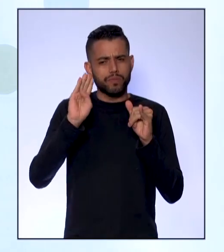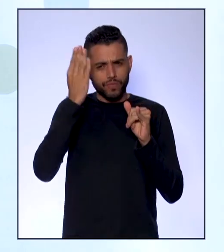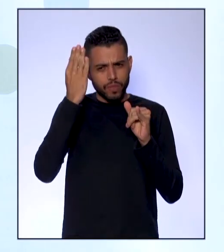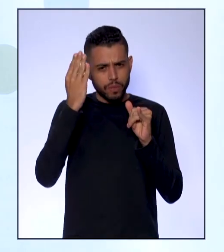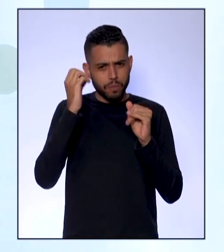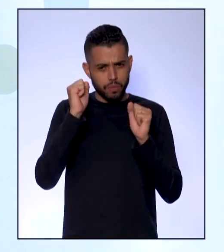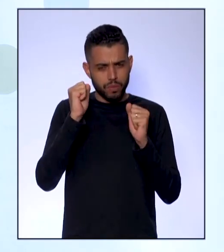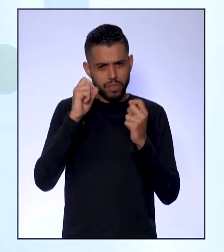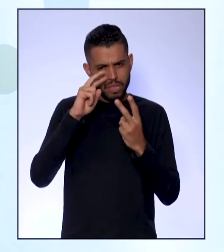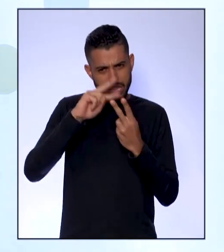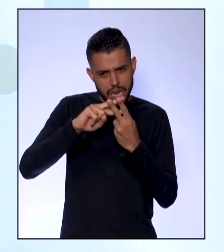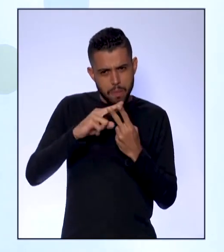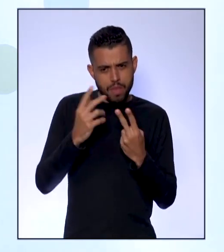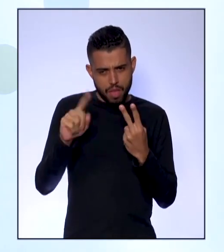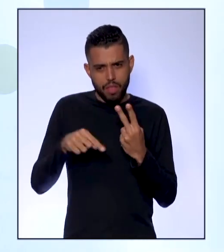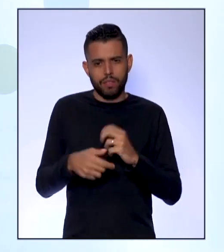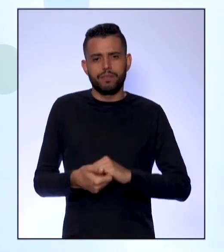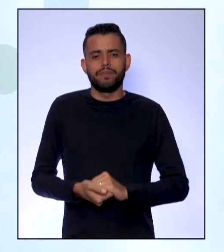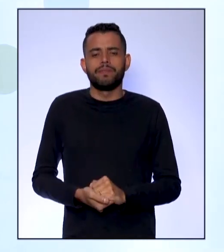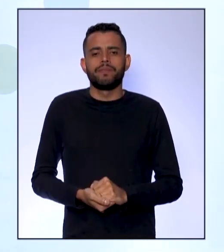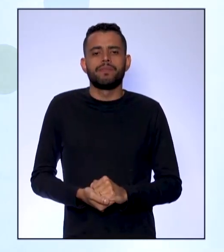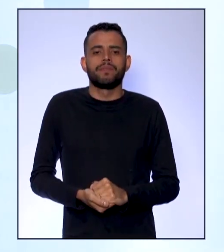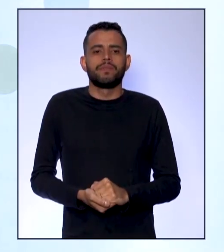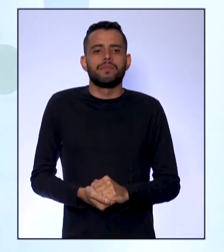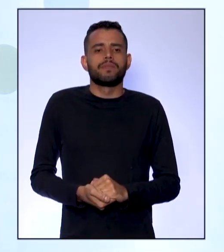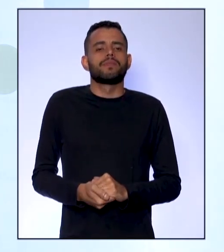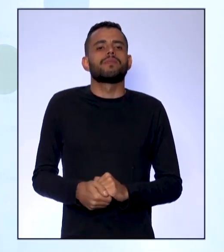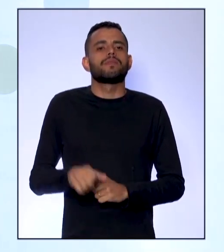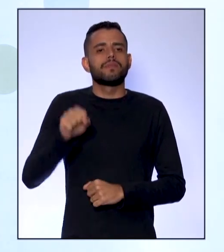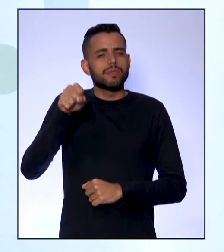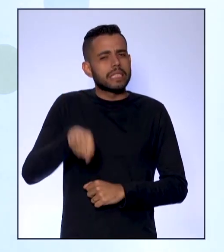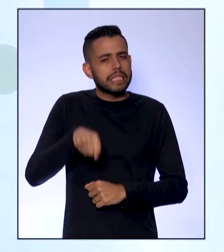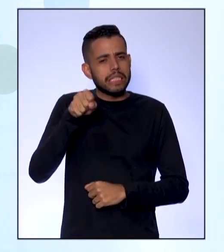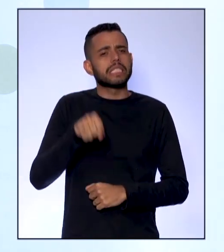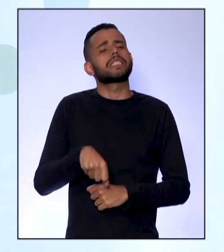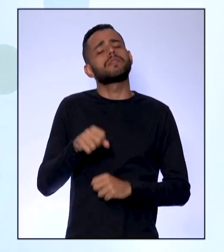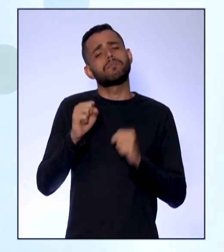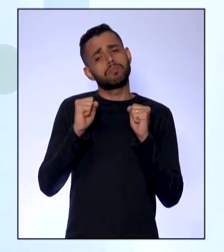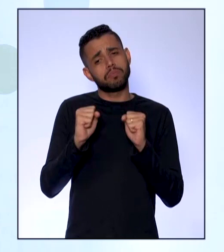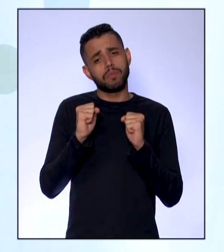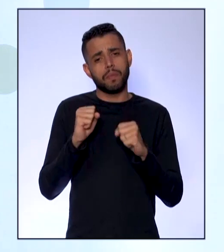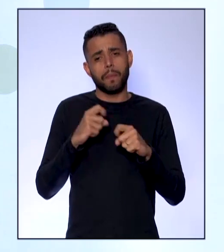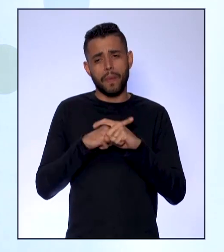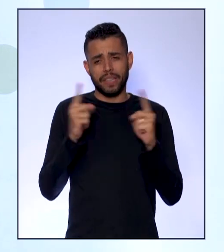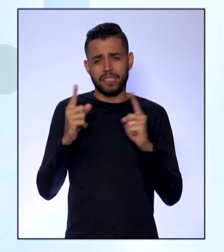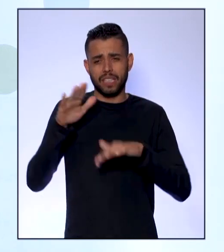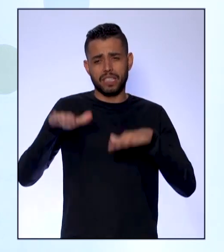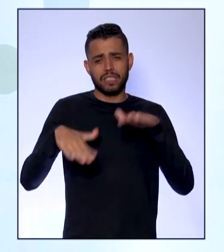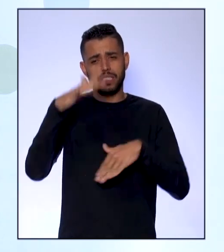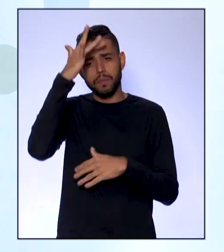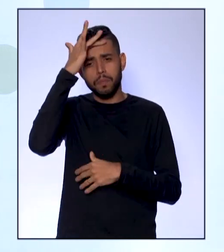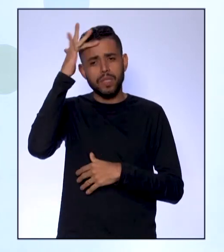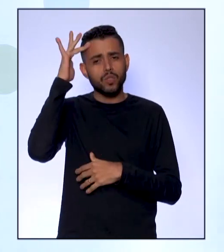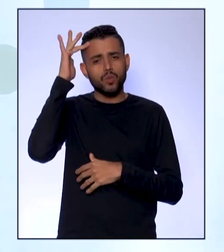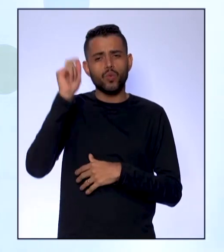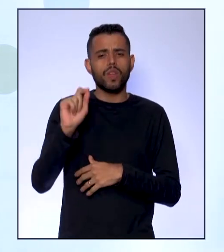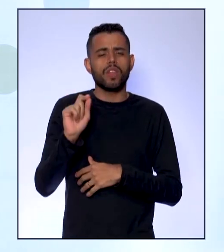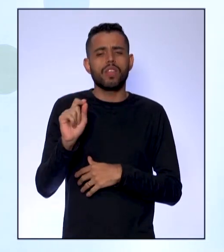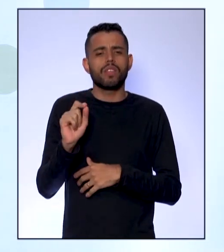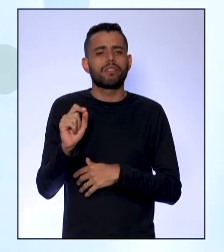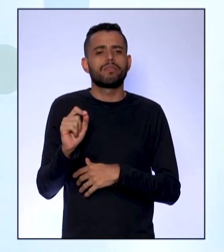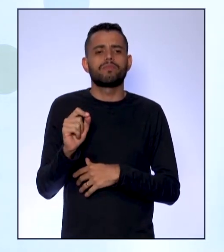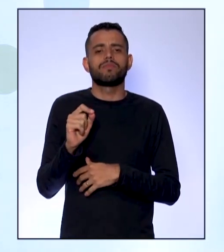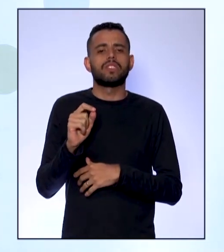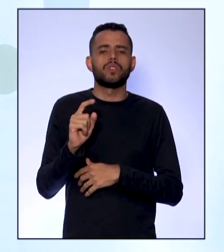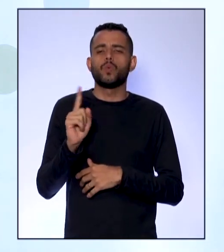Então, a gente poderia colocar que sim, só que ao mesmo tempo existe uma parte da gente ver que muitas pessoas não fazem